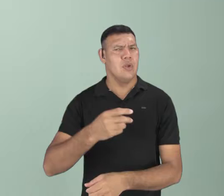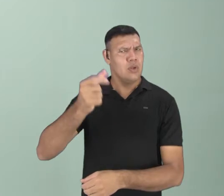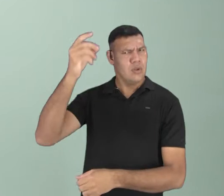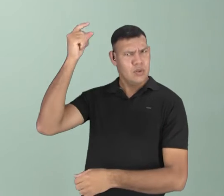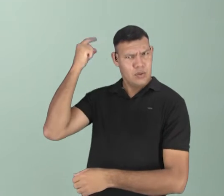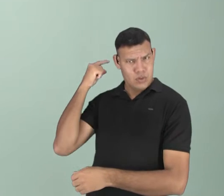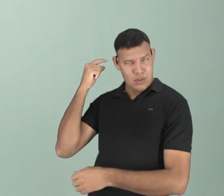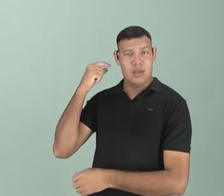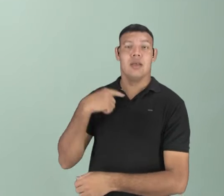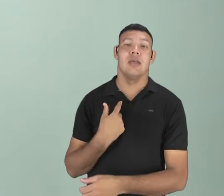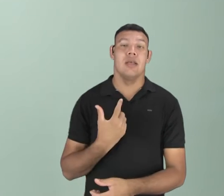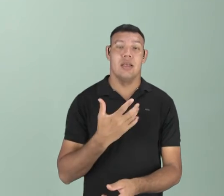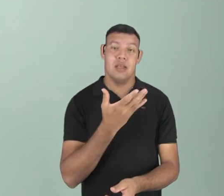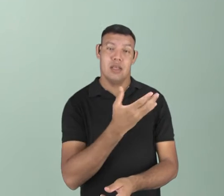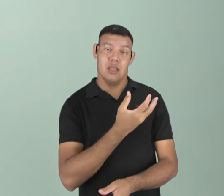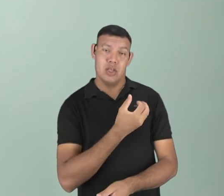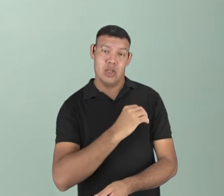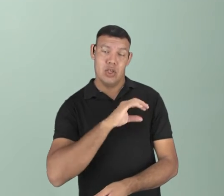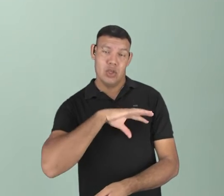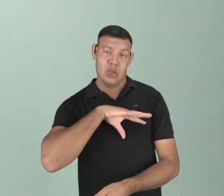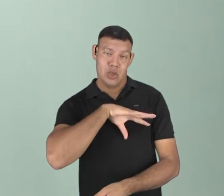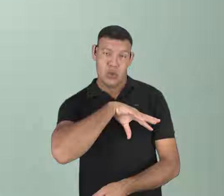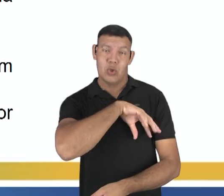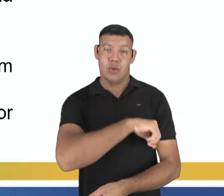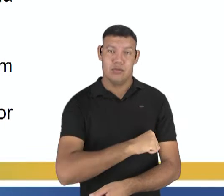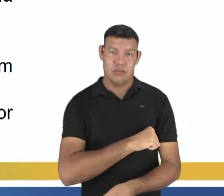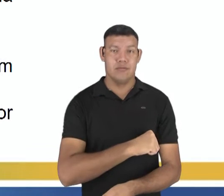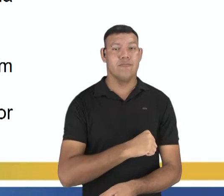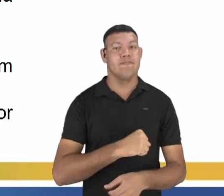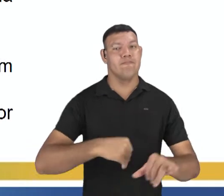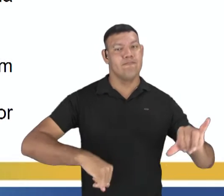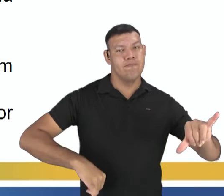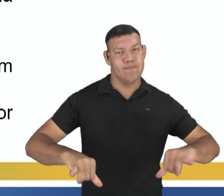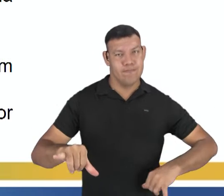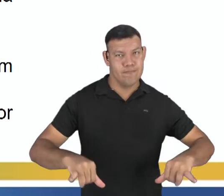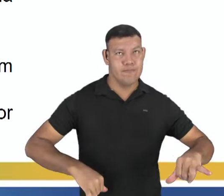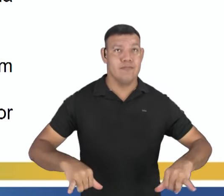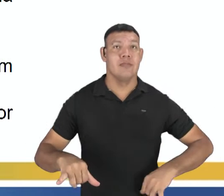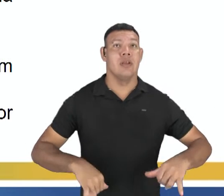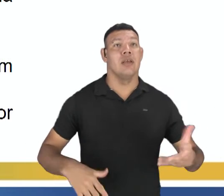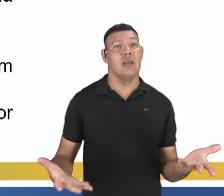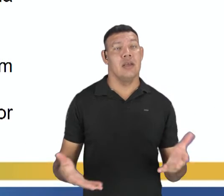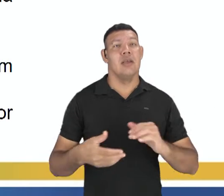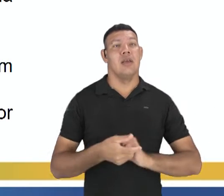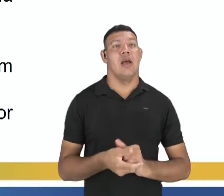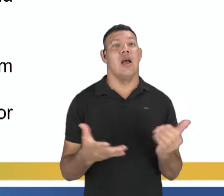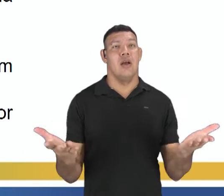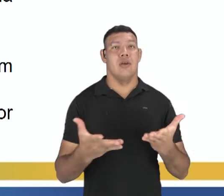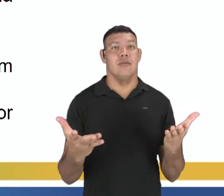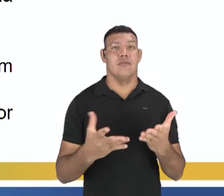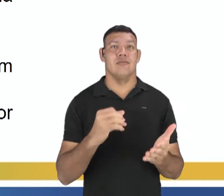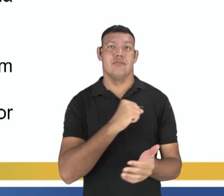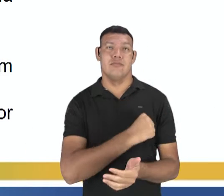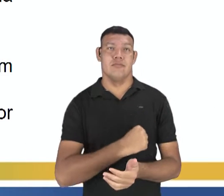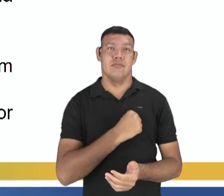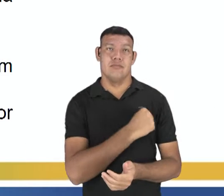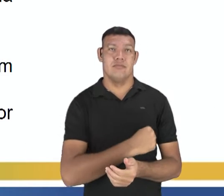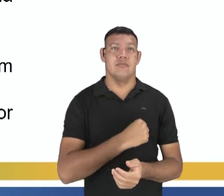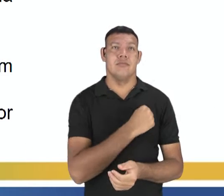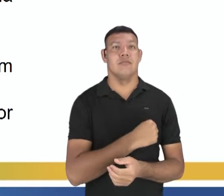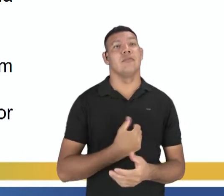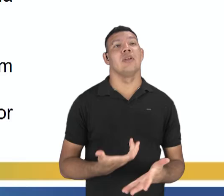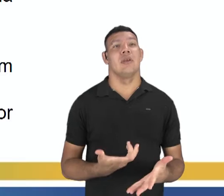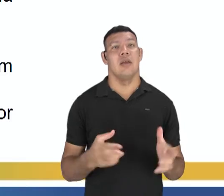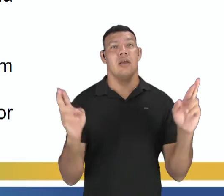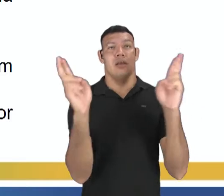amor, agora sobre a saudade. Evidenciam a relação amorosa concreta entre pessoas do campo. O